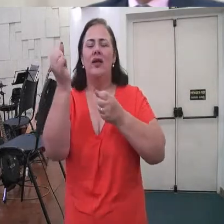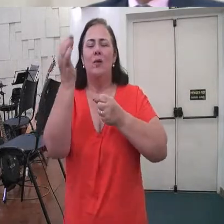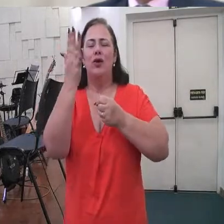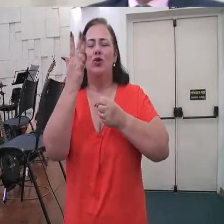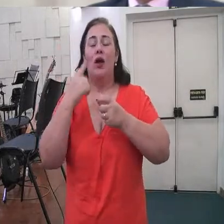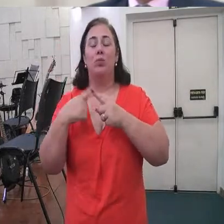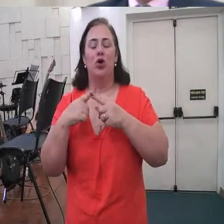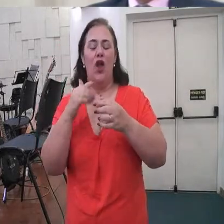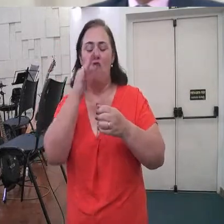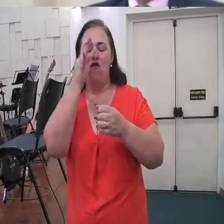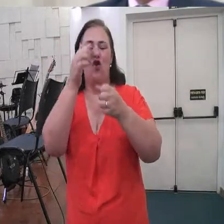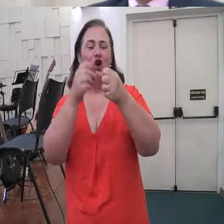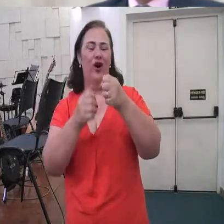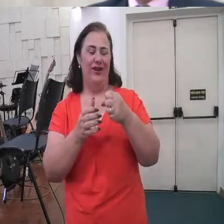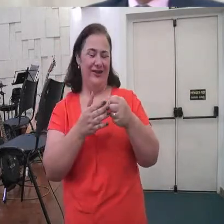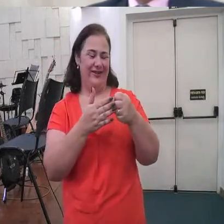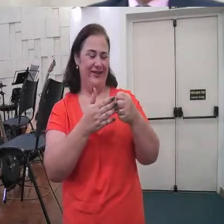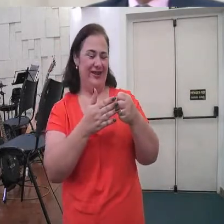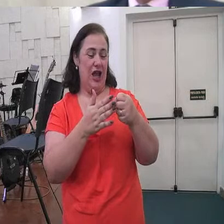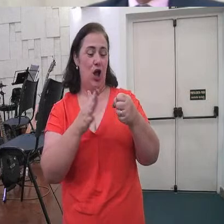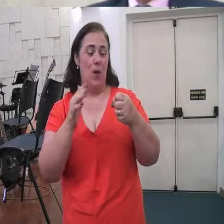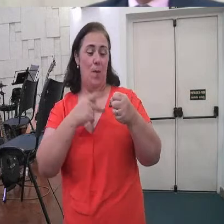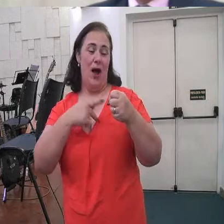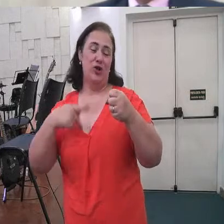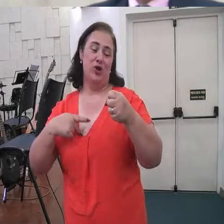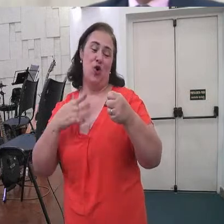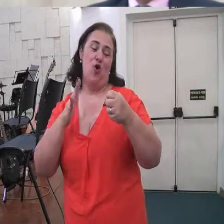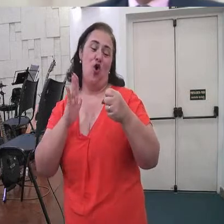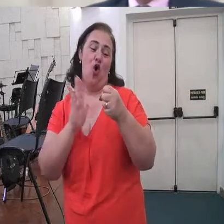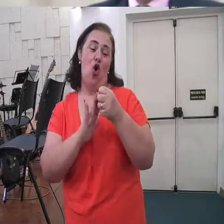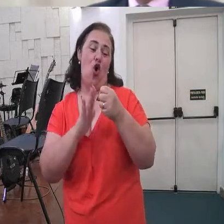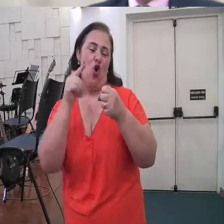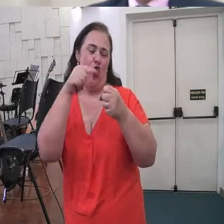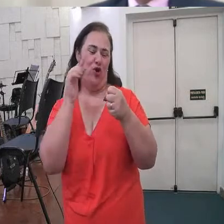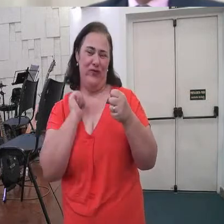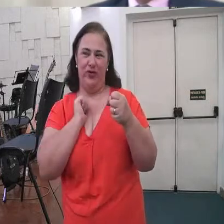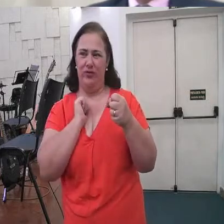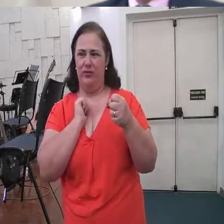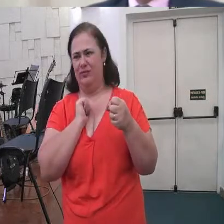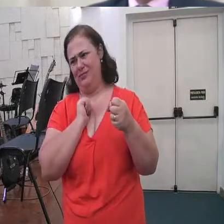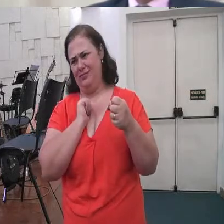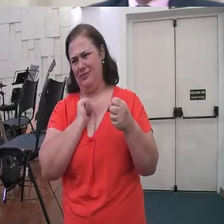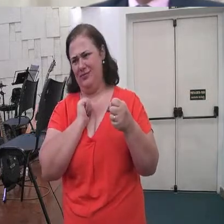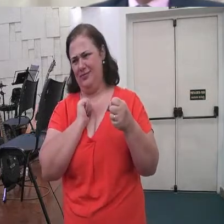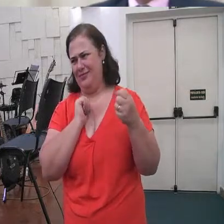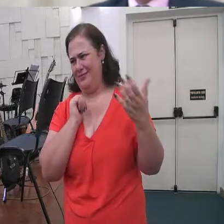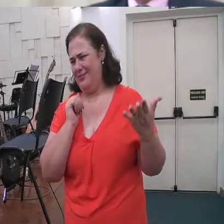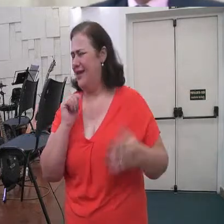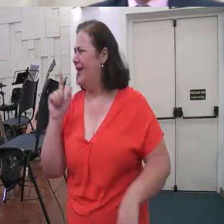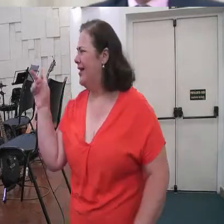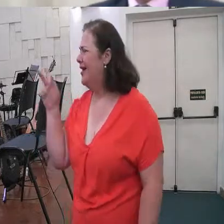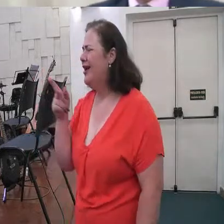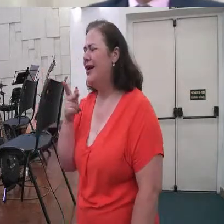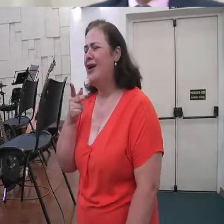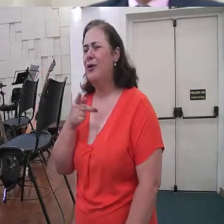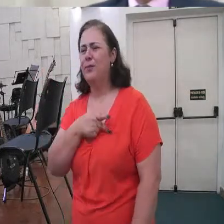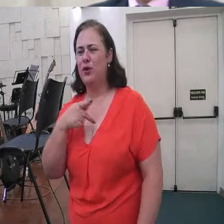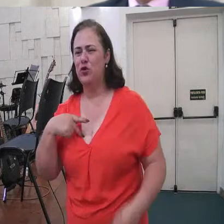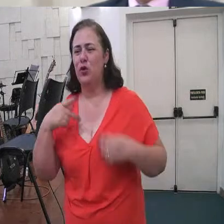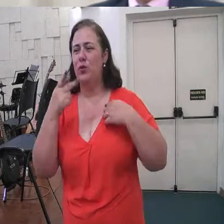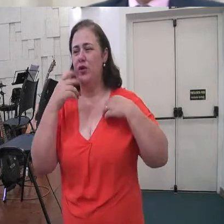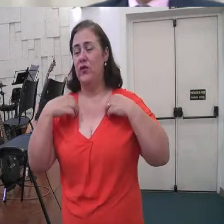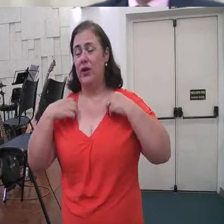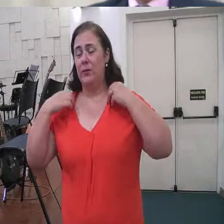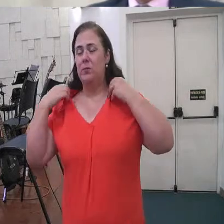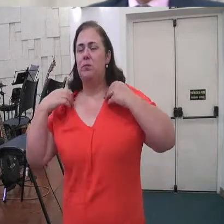aliança. Certa vez, pastor Petrônio, irmão Rogério, eu vi um episódio. Eu fiquei